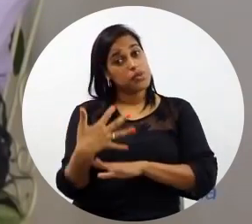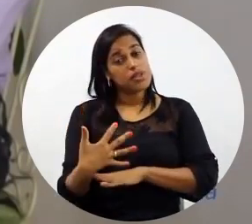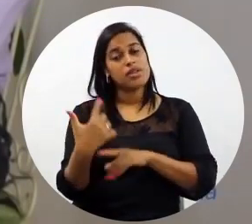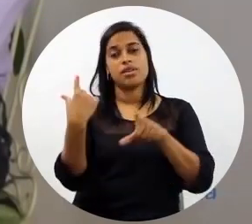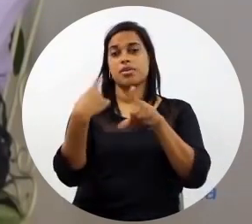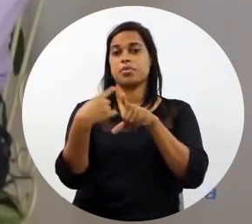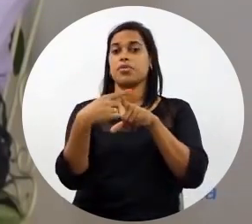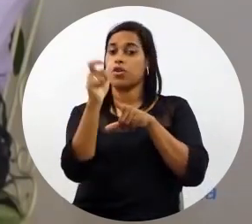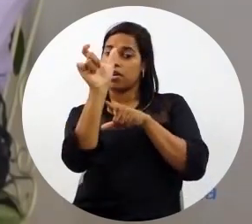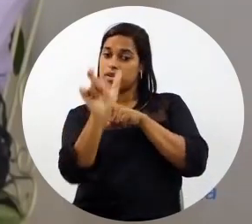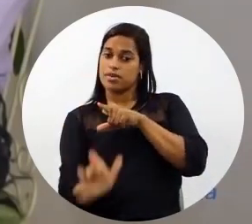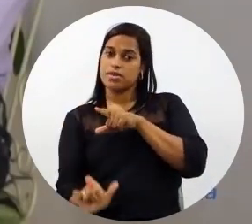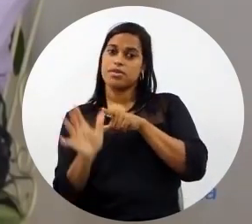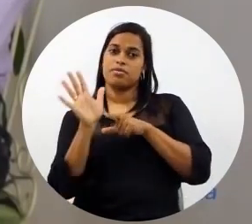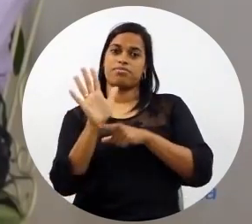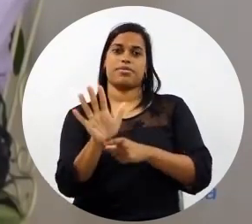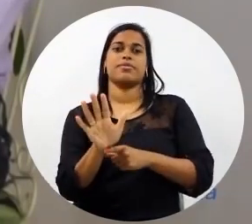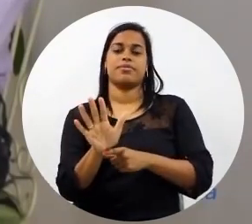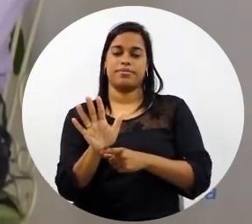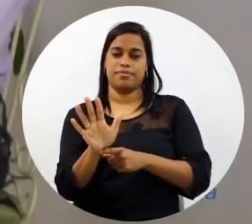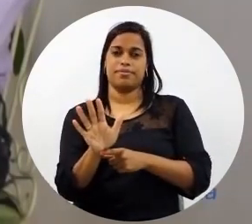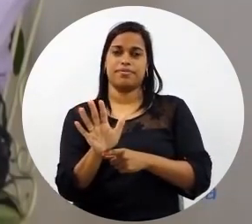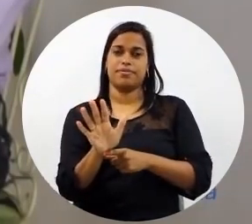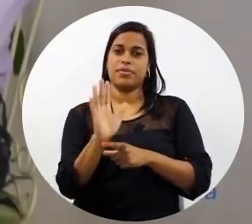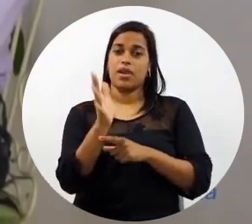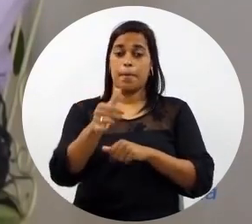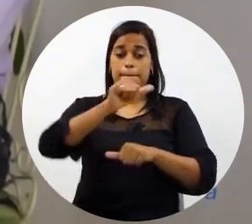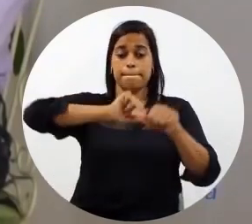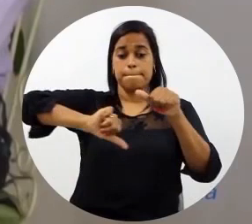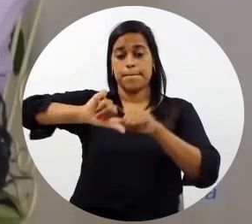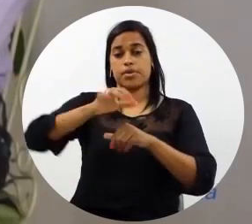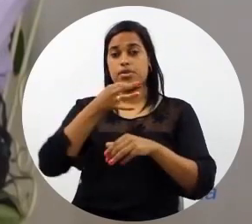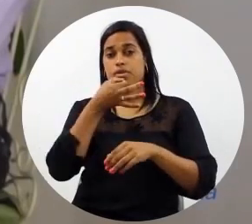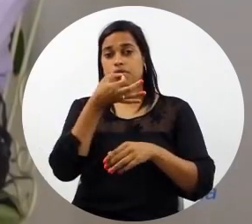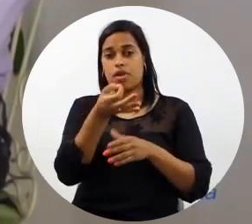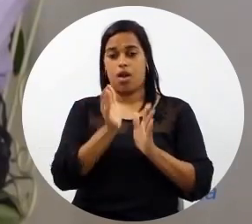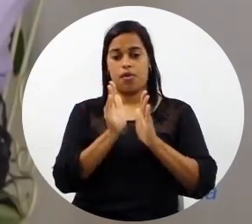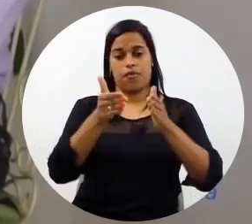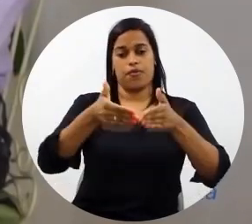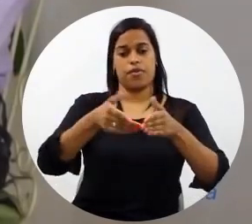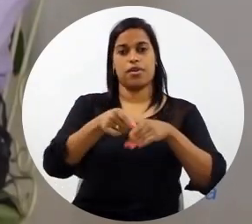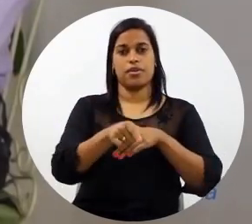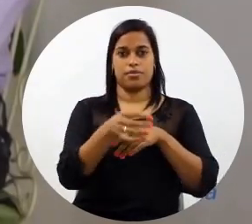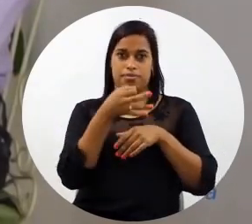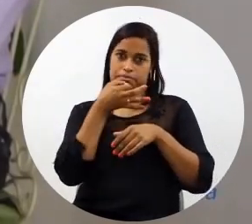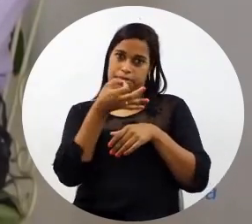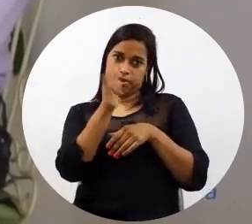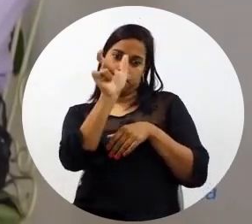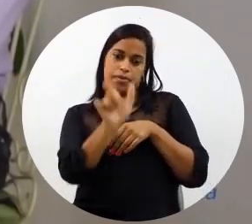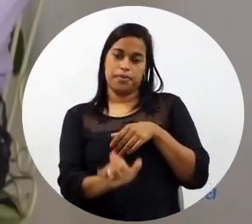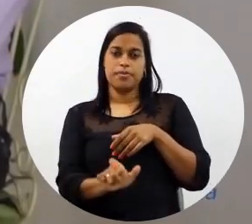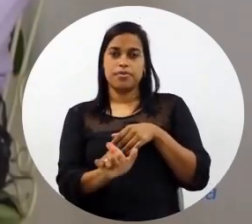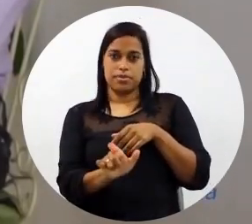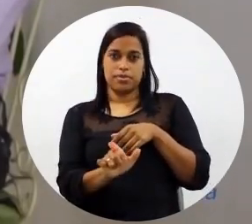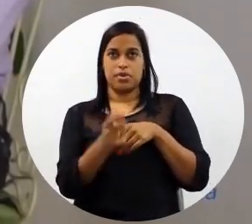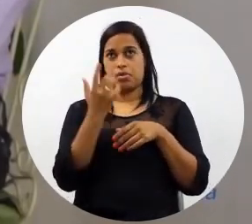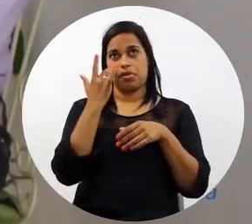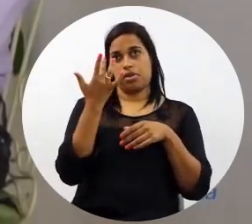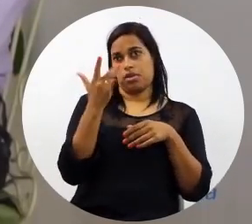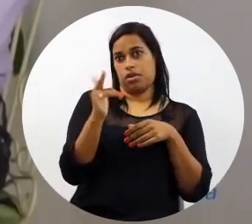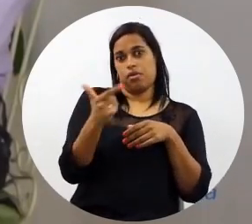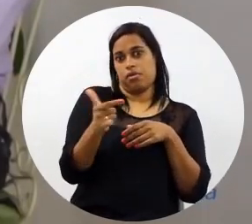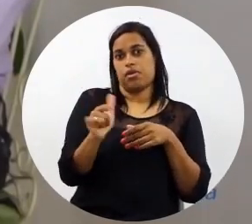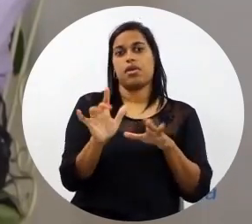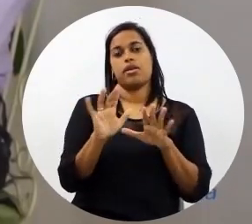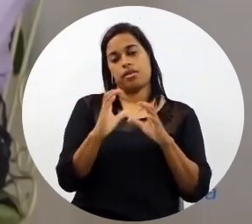que ele se comporta desse jeito, a gente muda totalmente o foco. Não é para dizer assim, não, ele não existe ele preguiçoso. Claro que